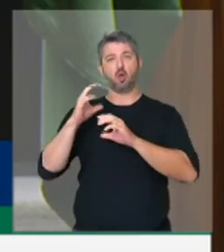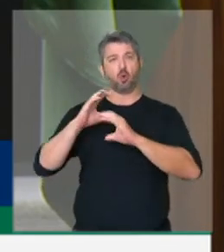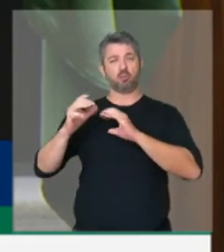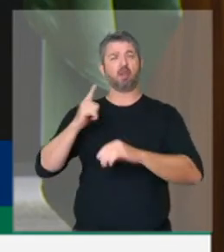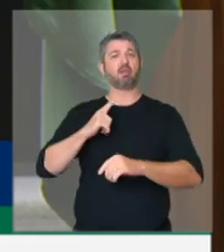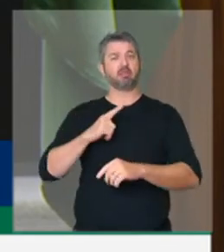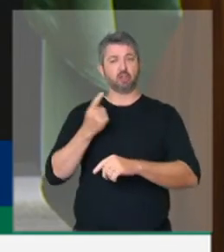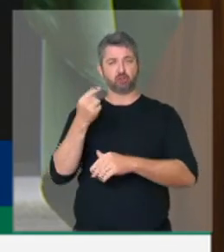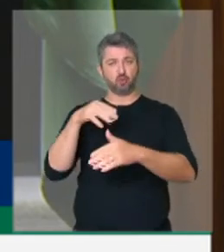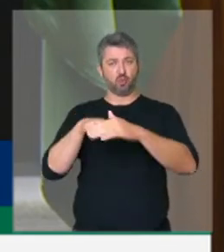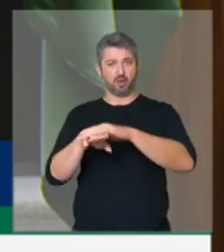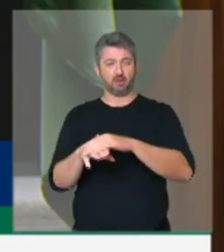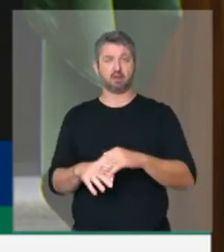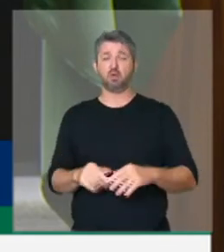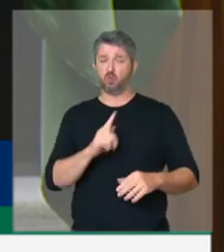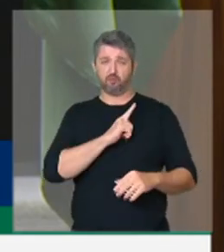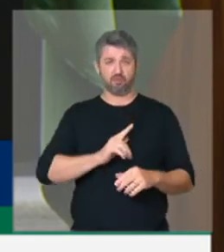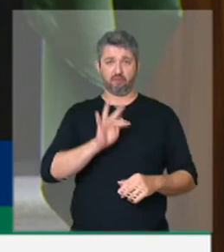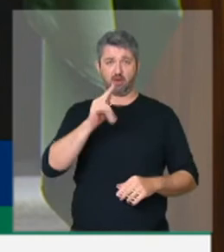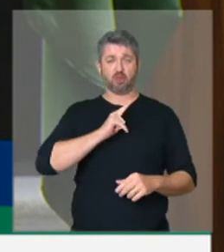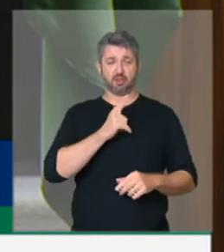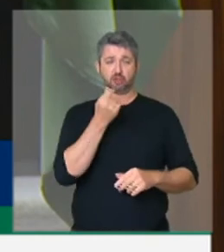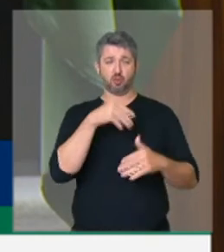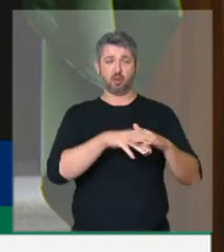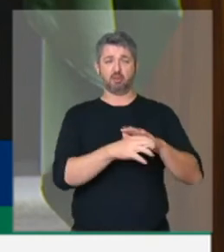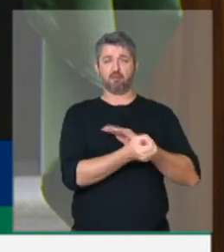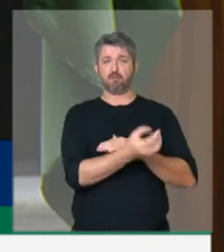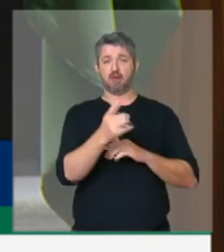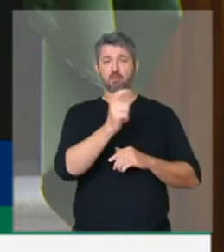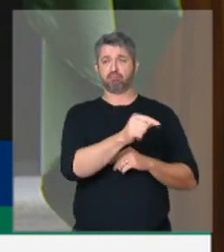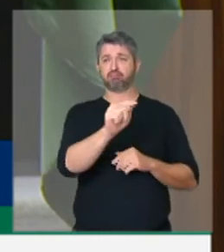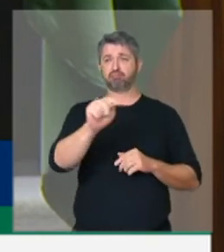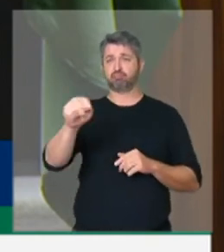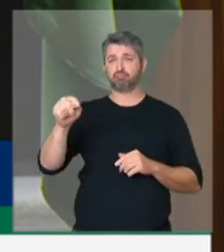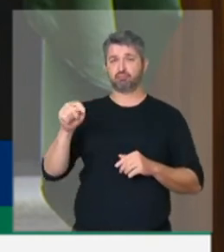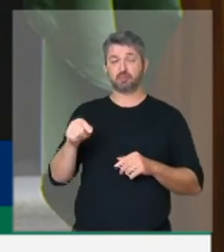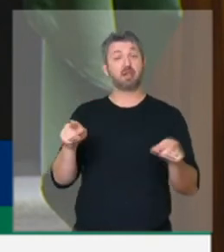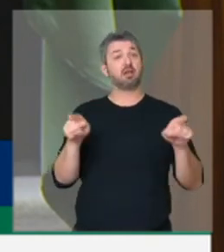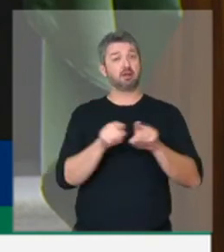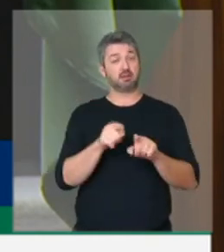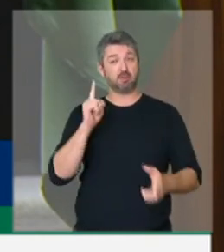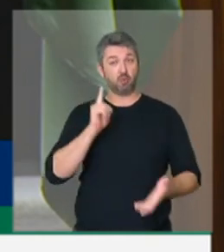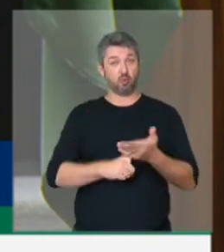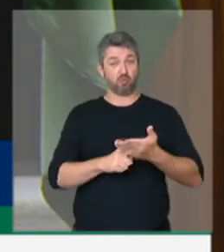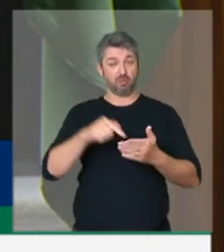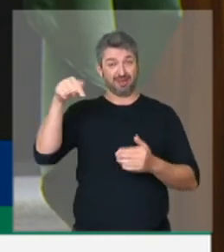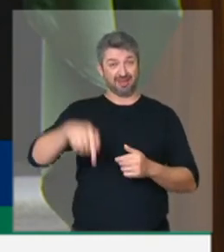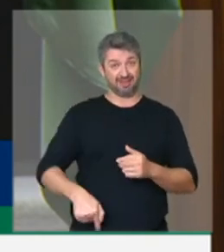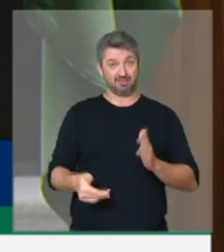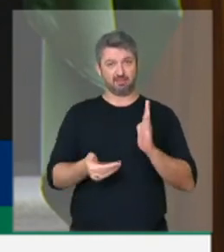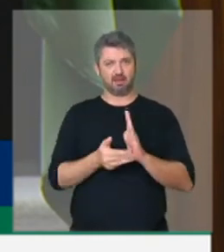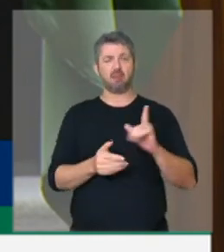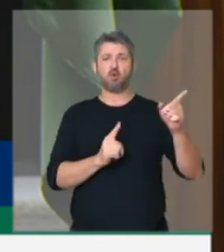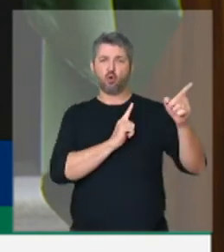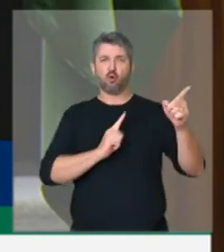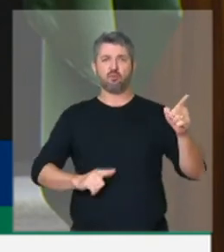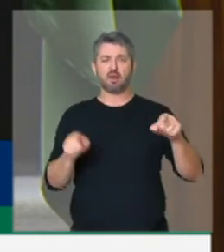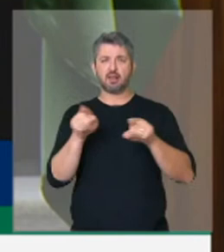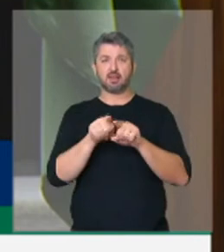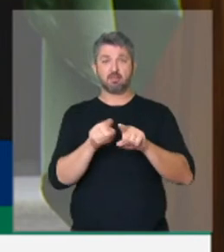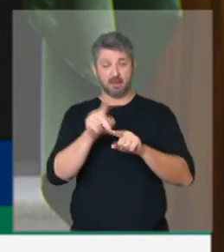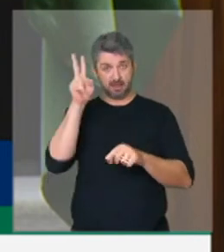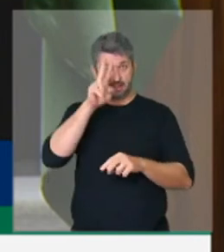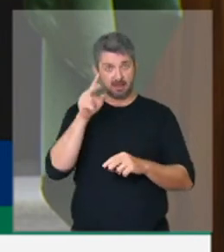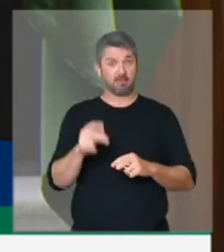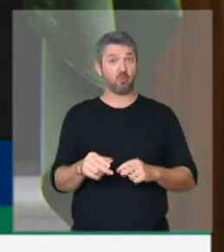outras fontes do próprio governo federal, e mais do que isso, o compromisso que essa casa e que o próprio governo, lembrar que esse